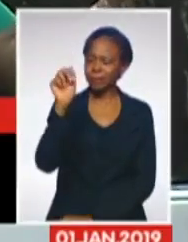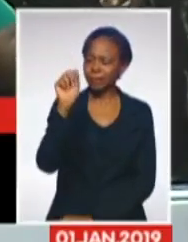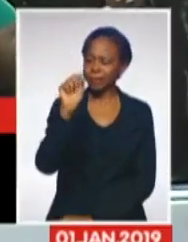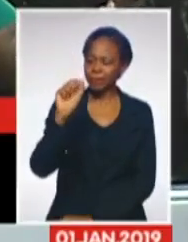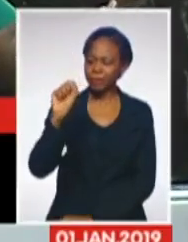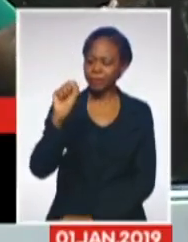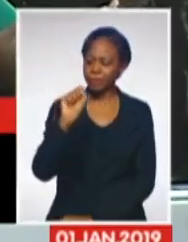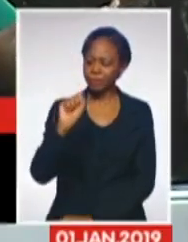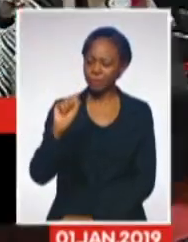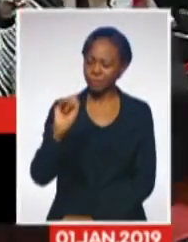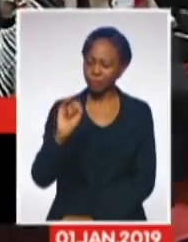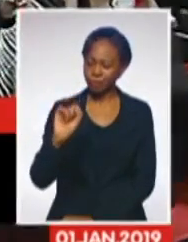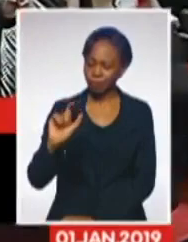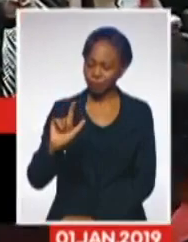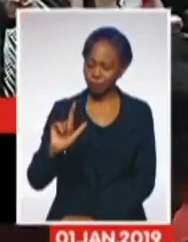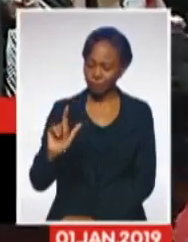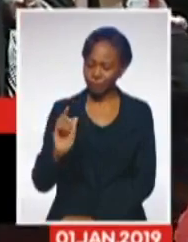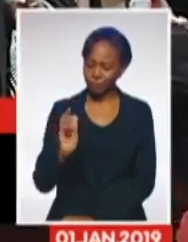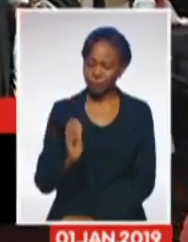Brasil.